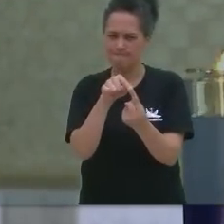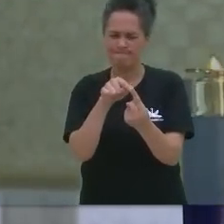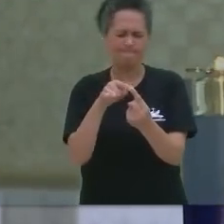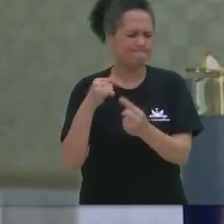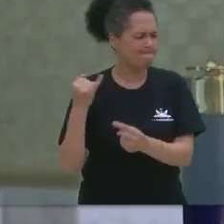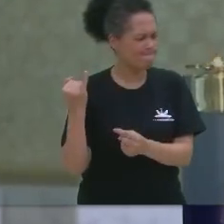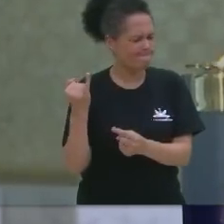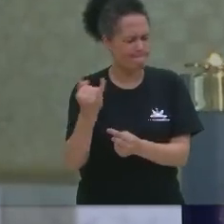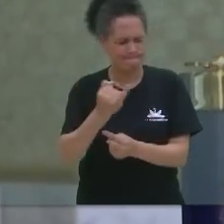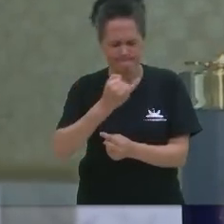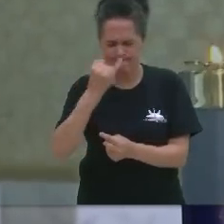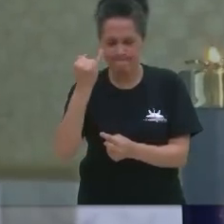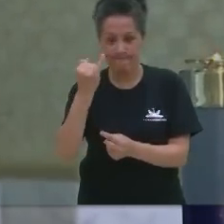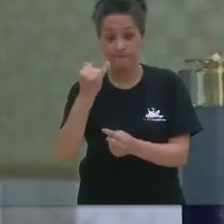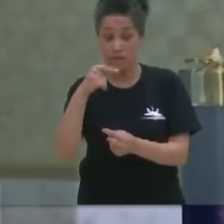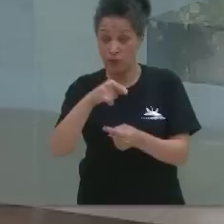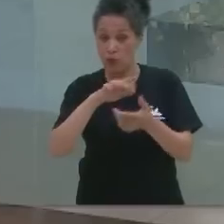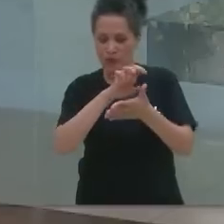atentos.